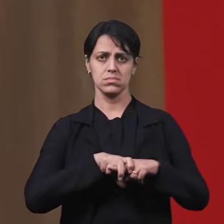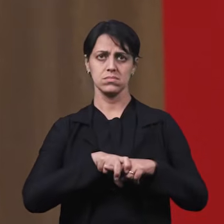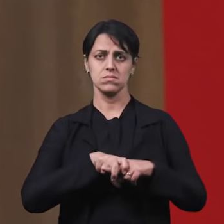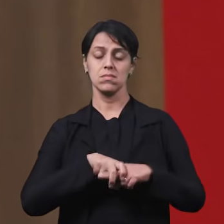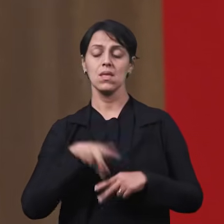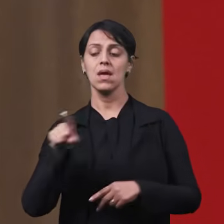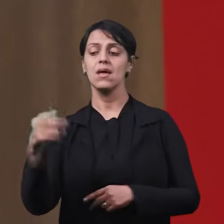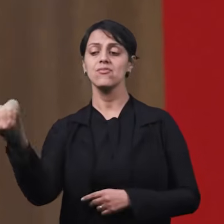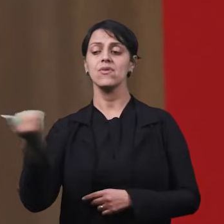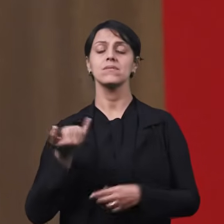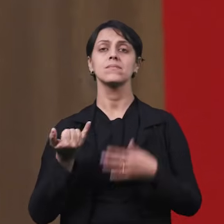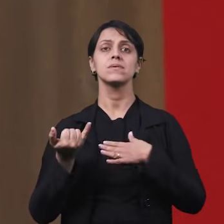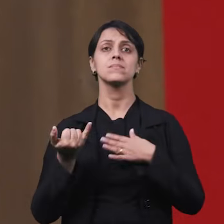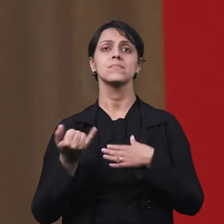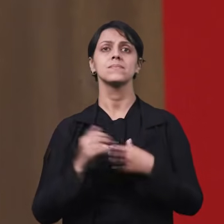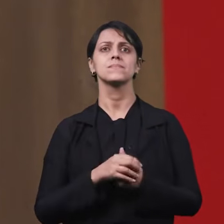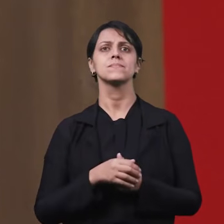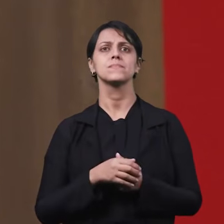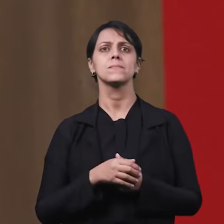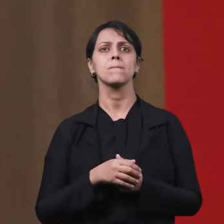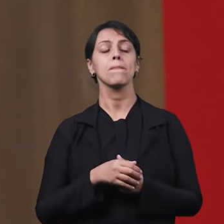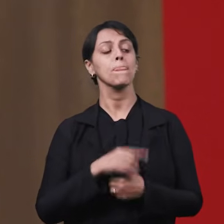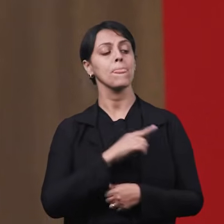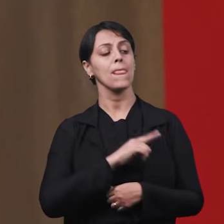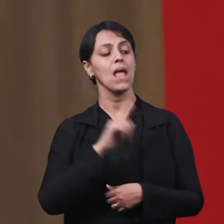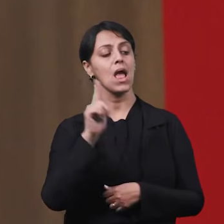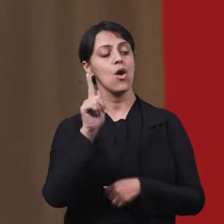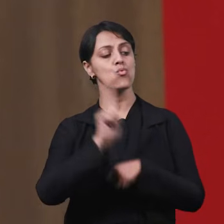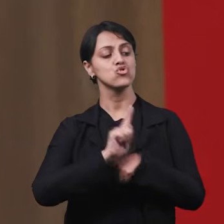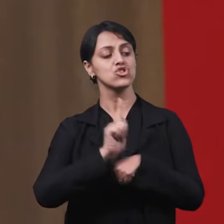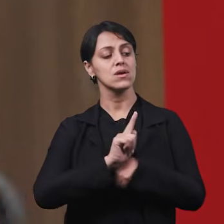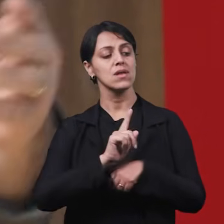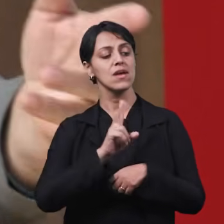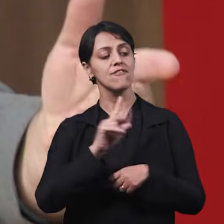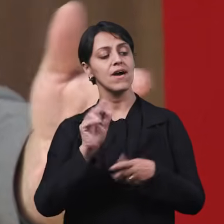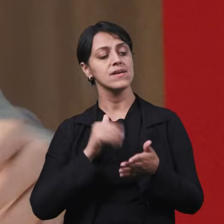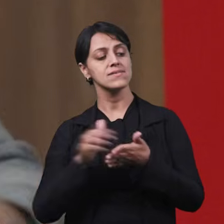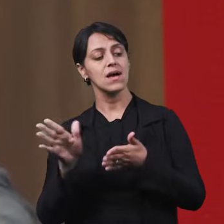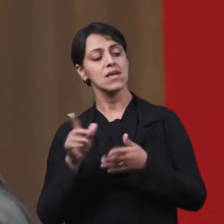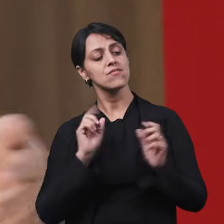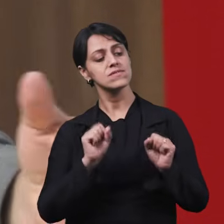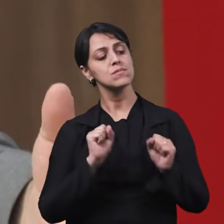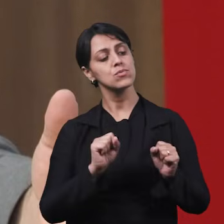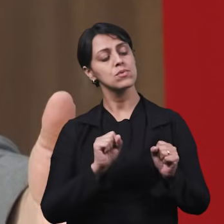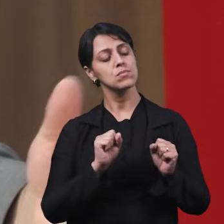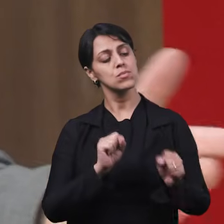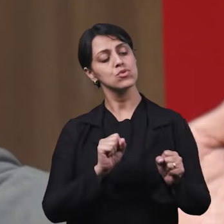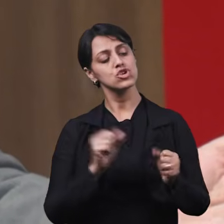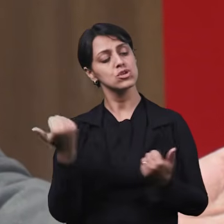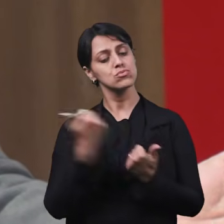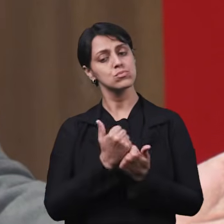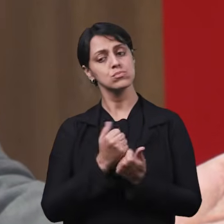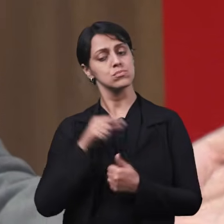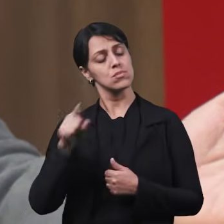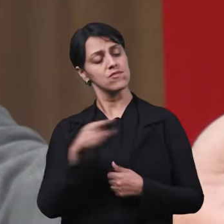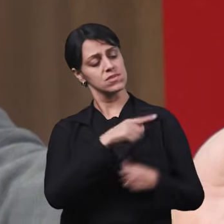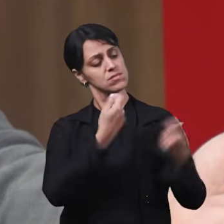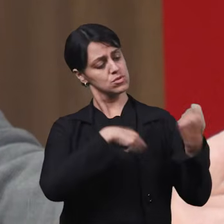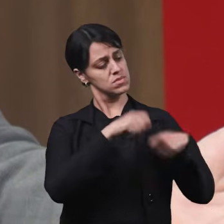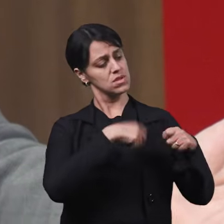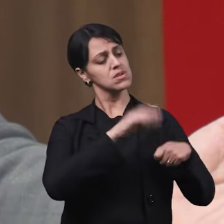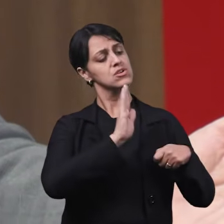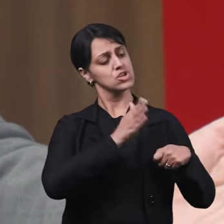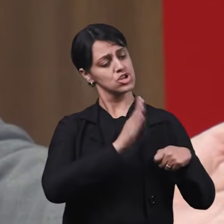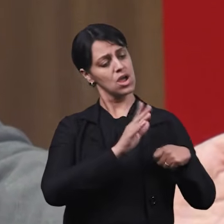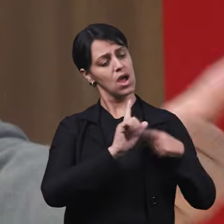E ele dizia bem assim: o gerente de vendas, ele vai sair. Você podia acumular a função dele, porque você já é administrativo, já sabe